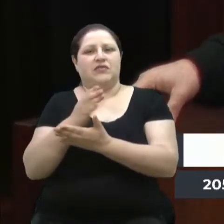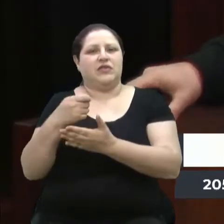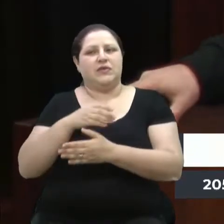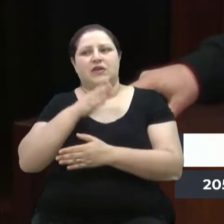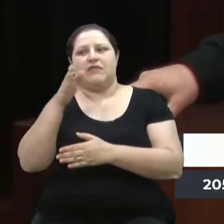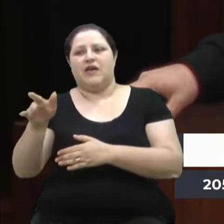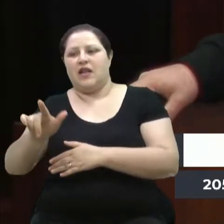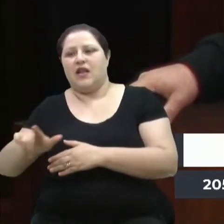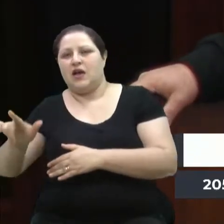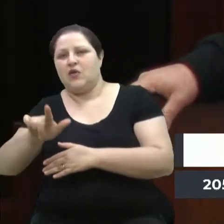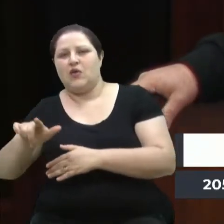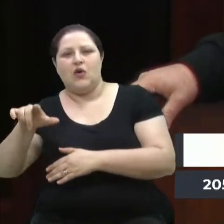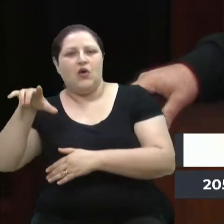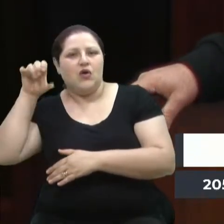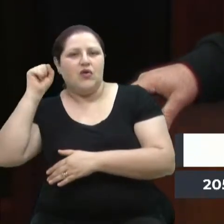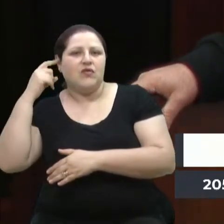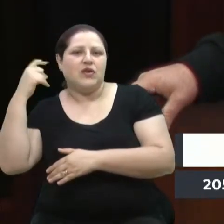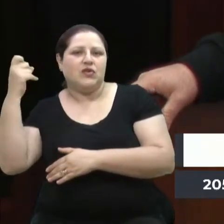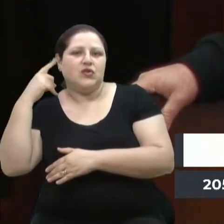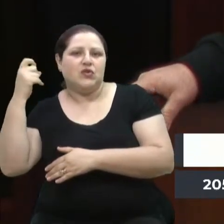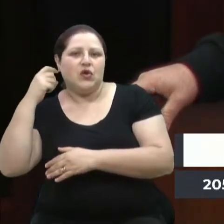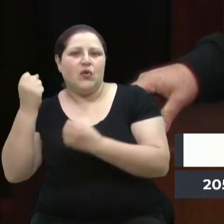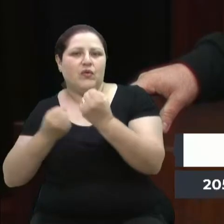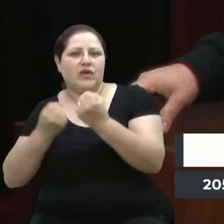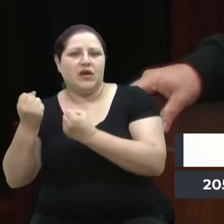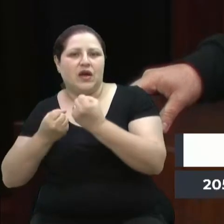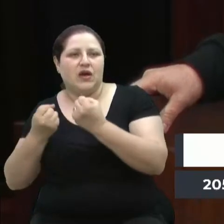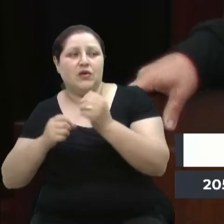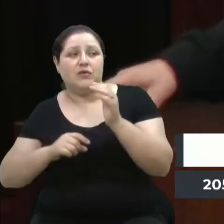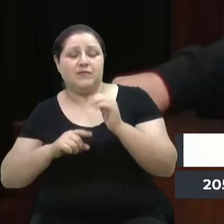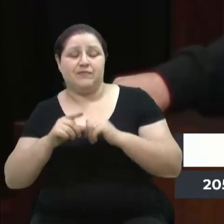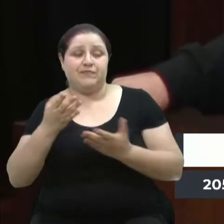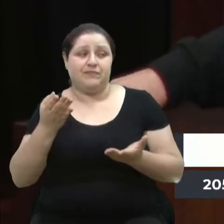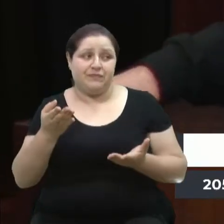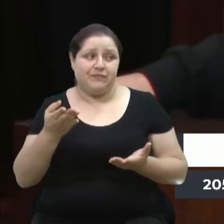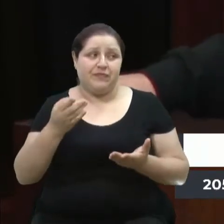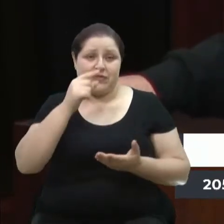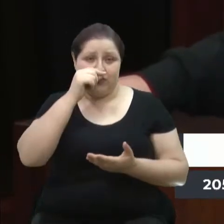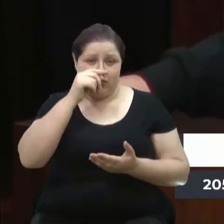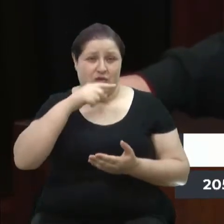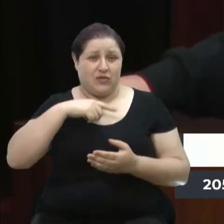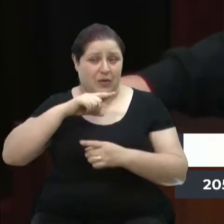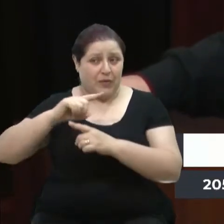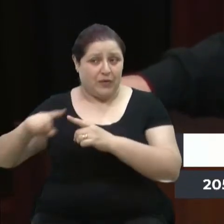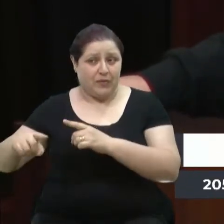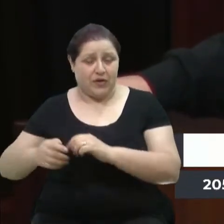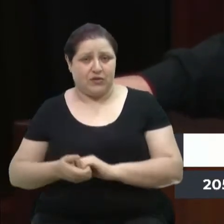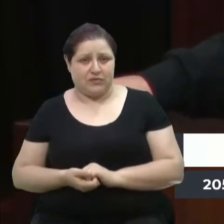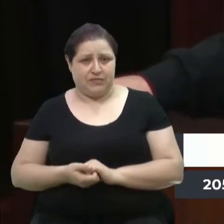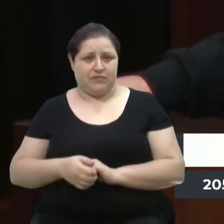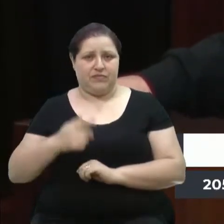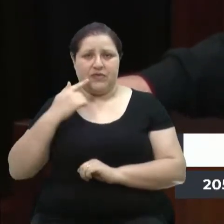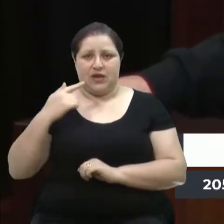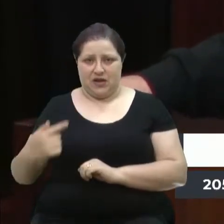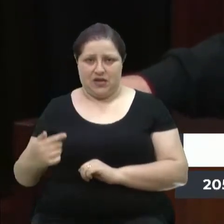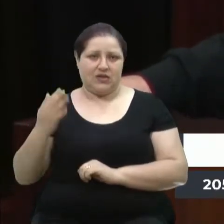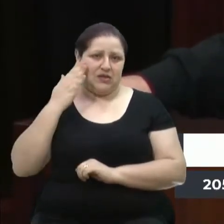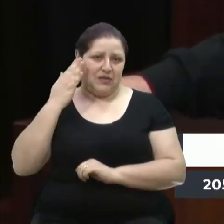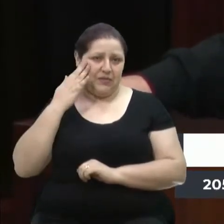operadora para tirar isso vai ser proibido a vereadora Gladys A senhora sabe vereadora quando tem uma